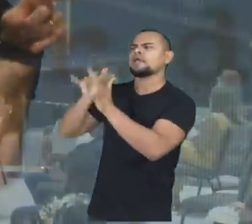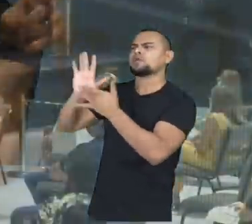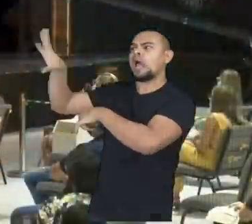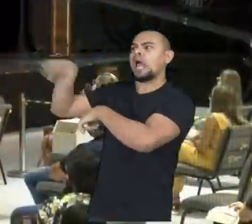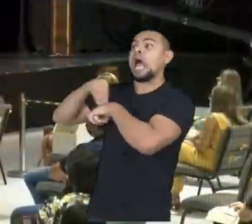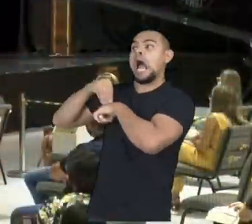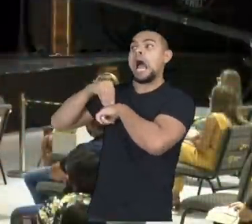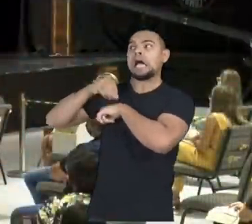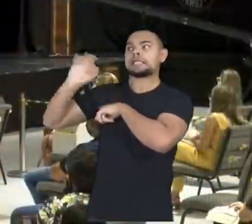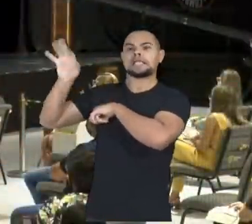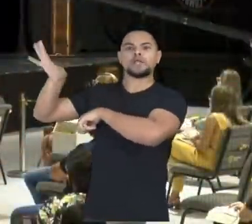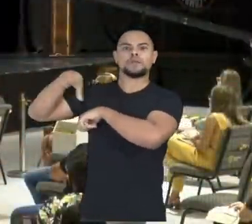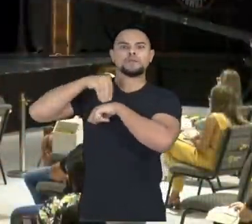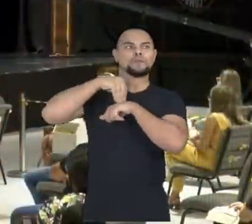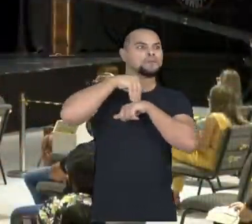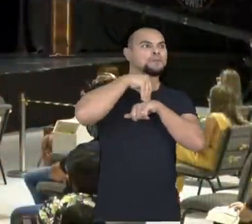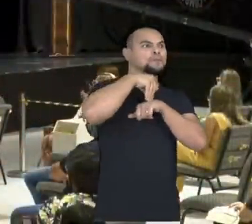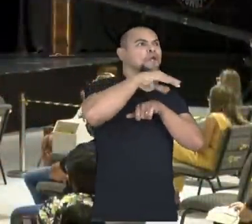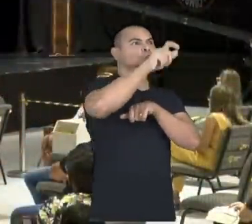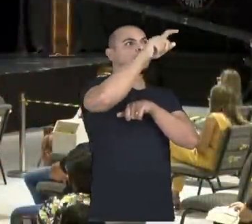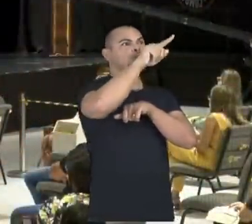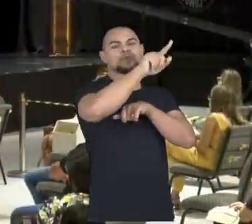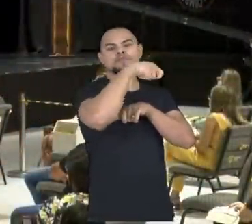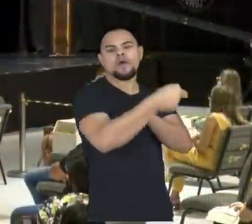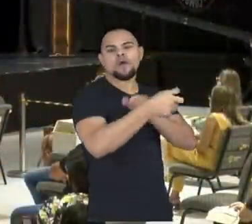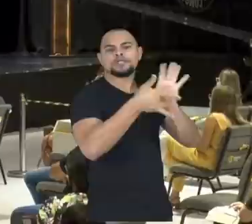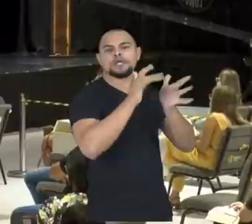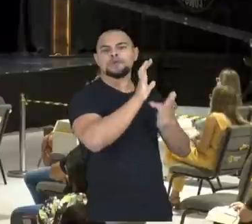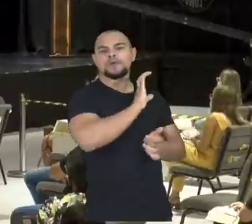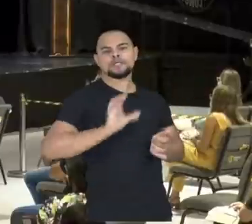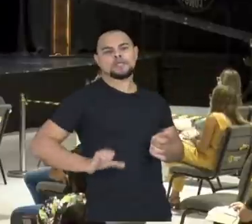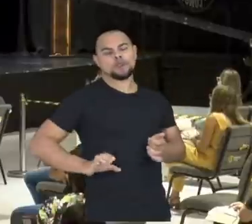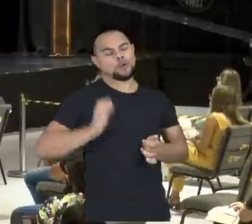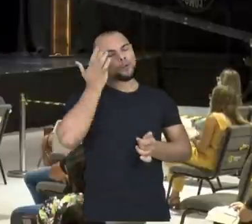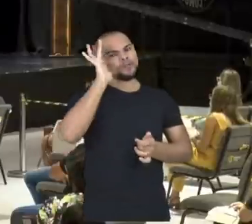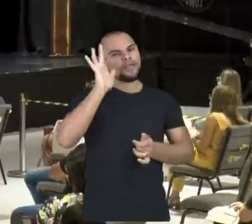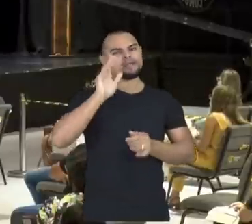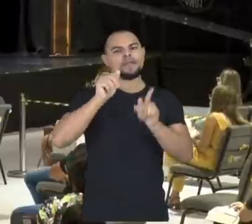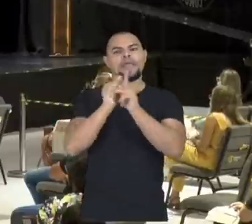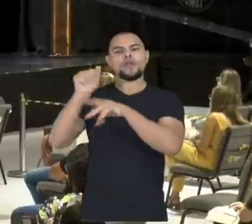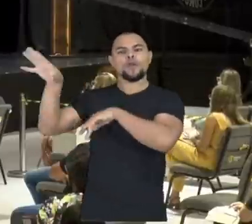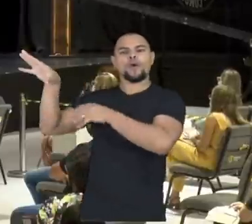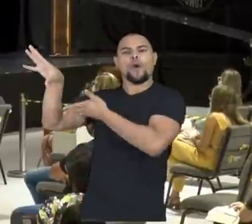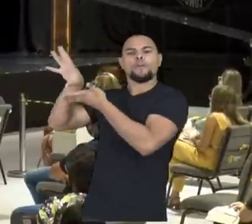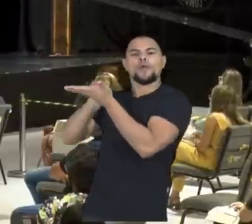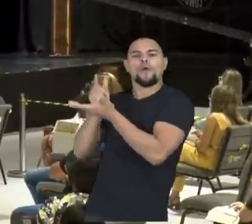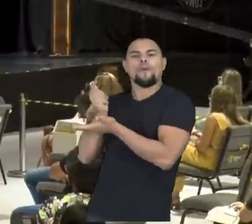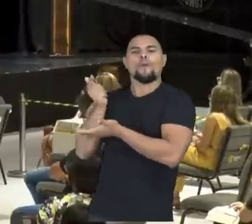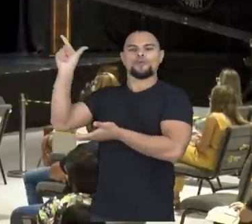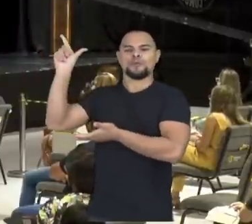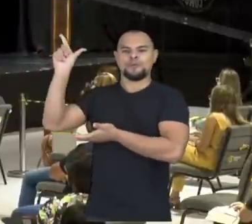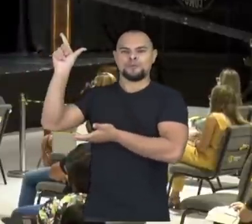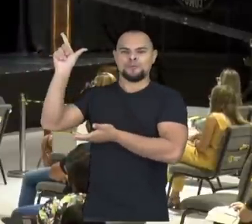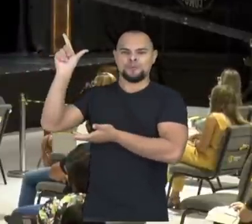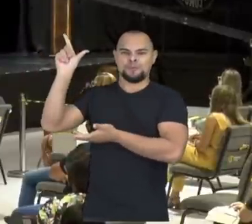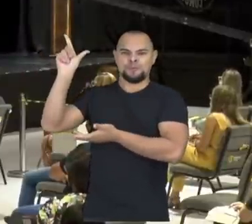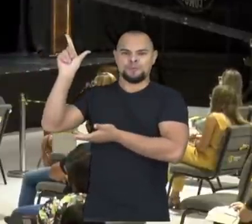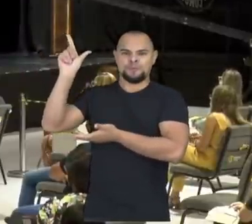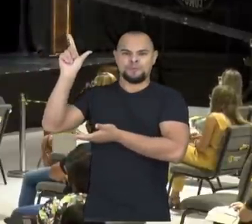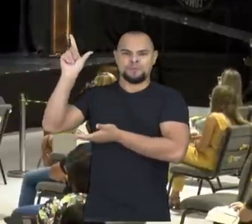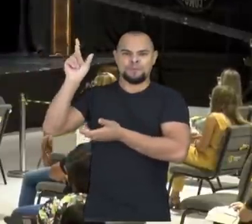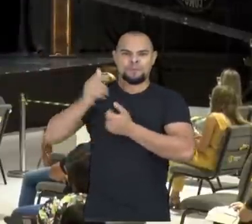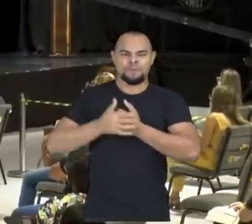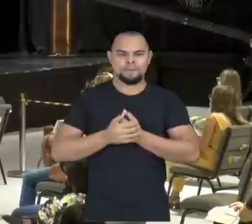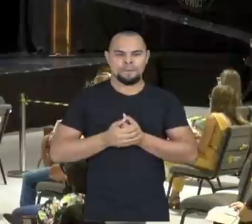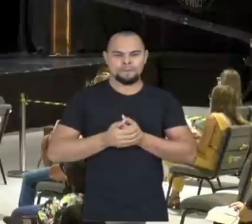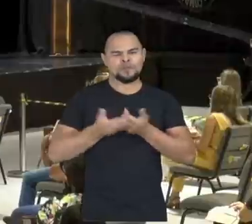massa, isso aqui é massa, eu vou copiar, né? Hoje o que não falta é o inventor de obras alheias, né? Hoje é mais